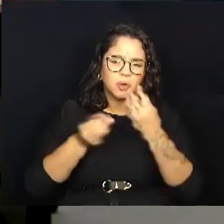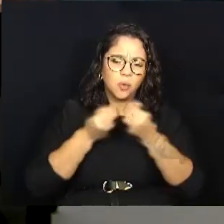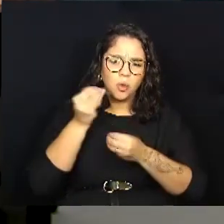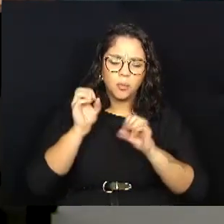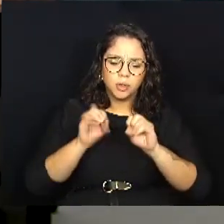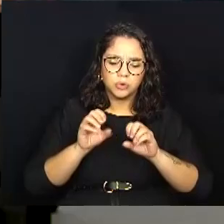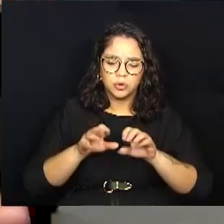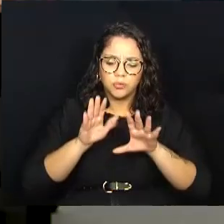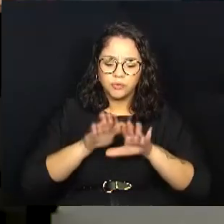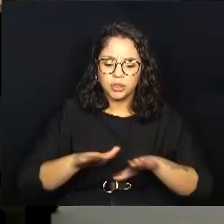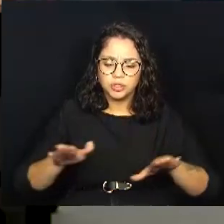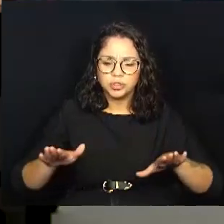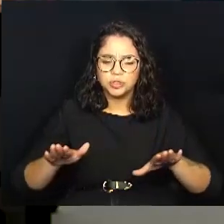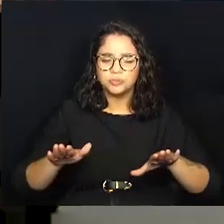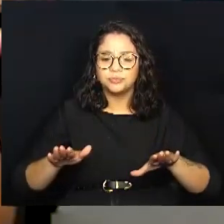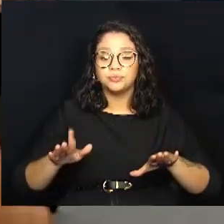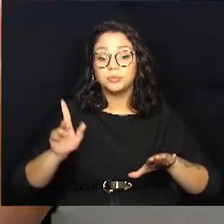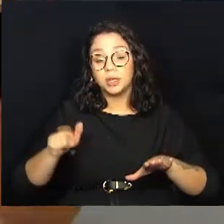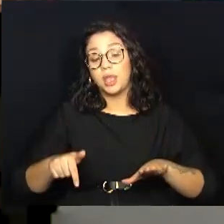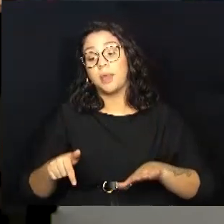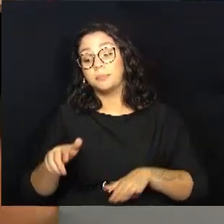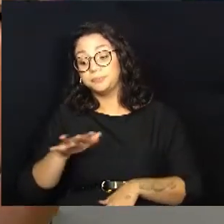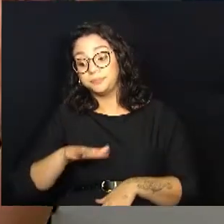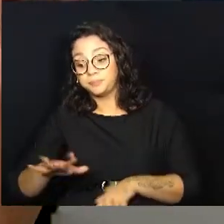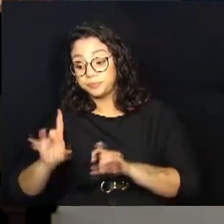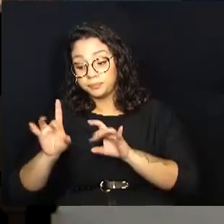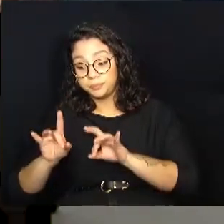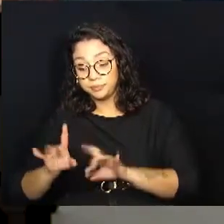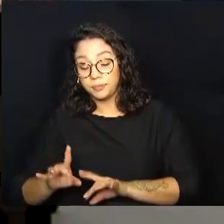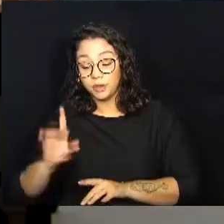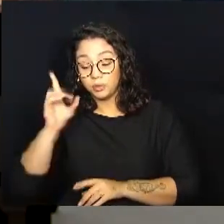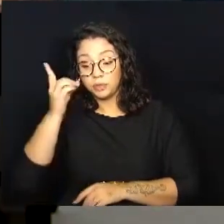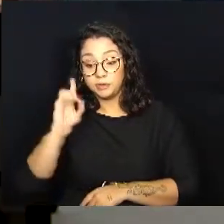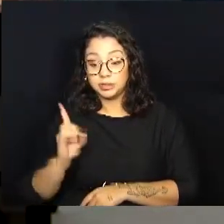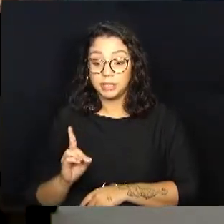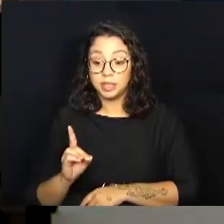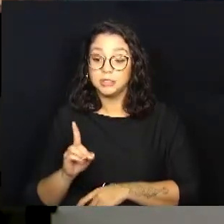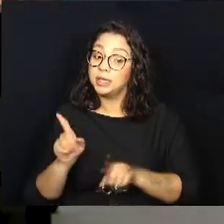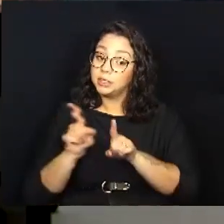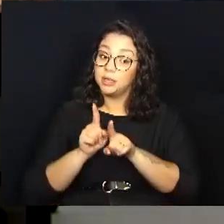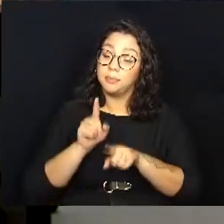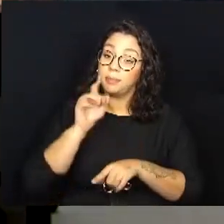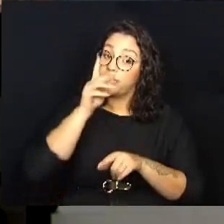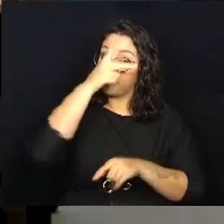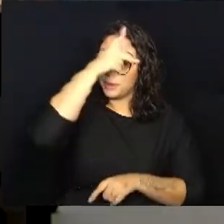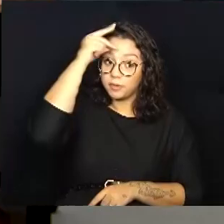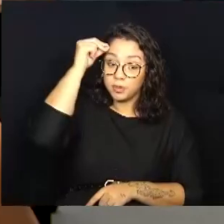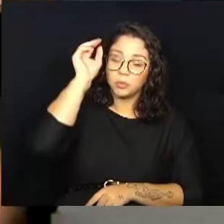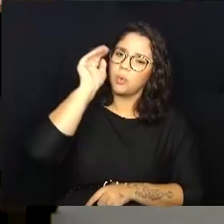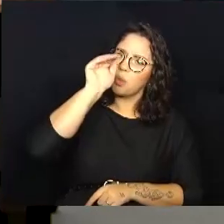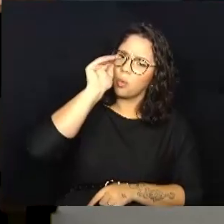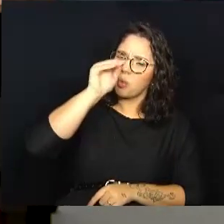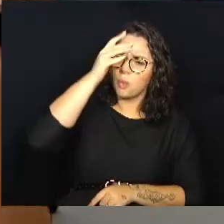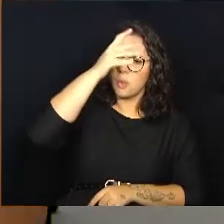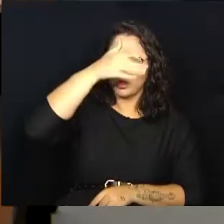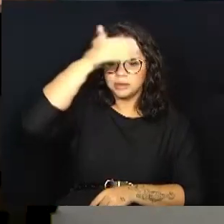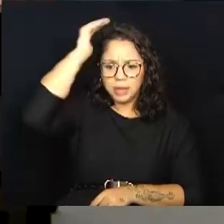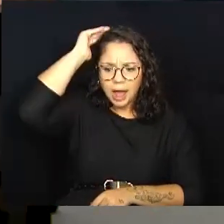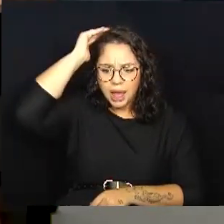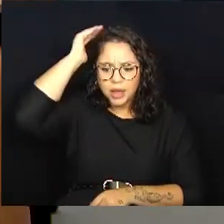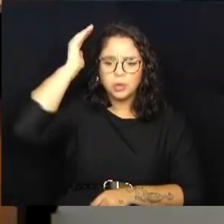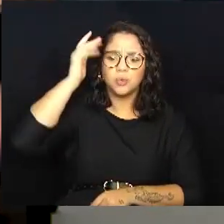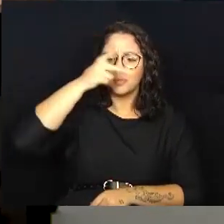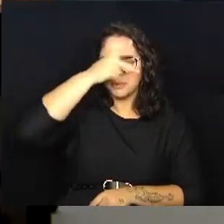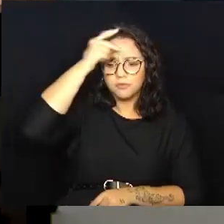como está a situação da educação infantil no que tange ao serviço especializado para crianças com deficiência e cobrar da prefeitura, do